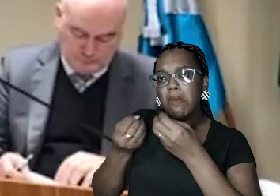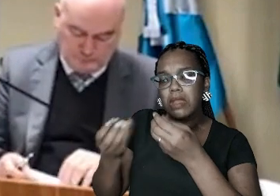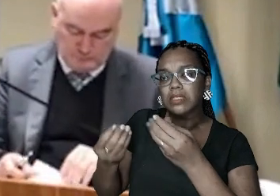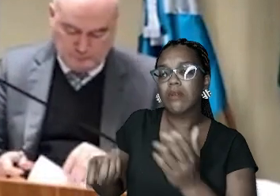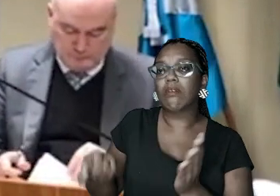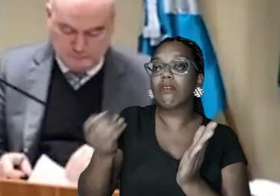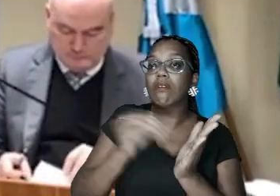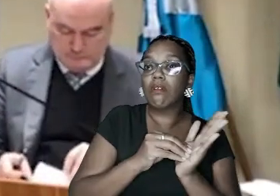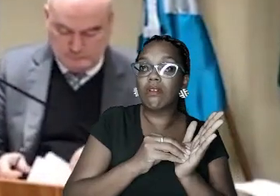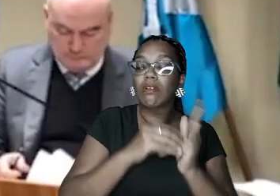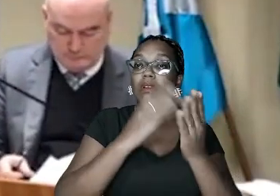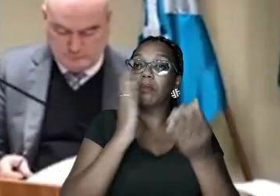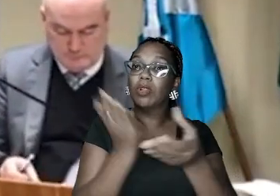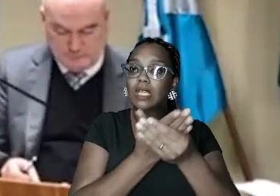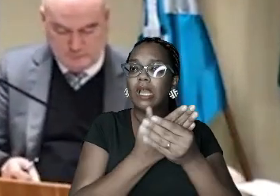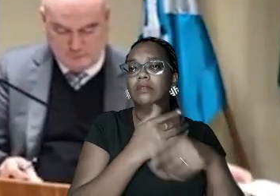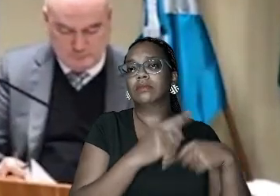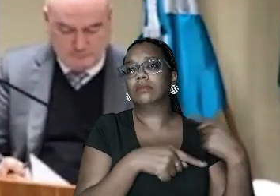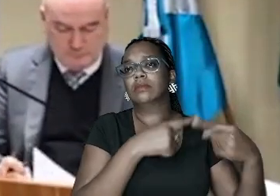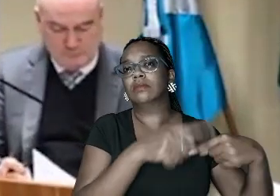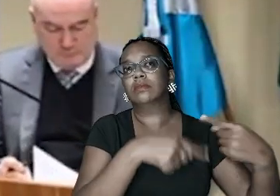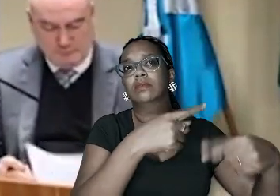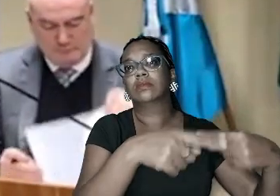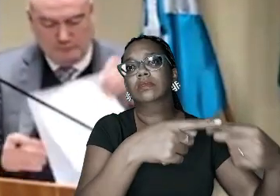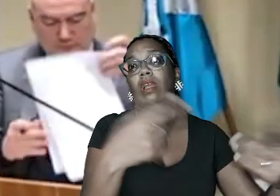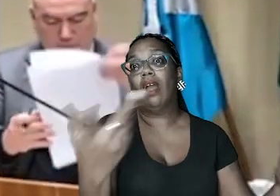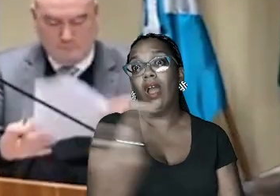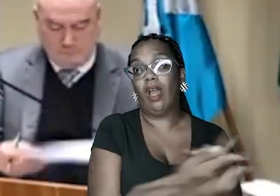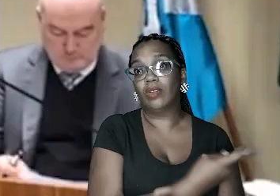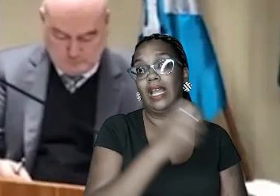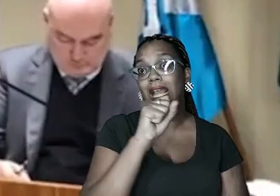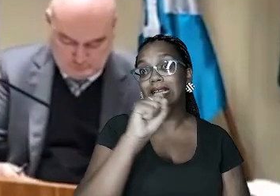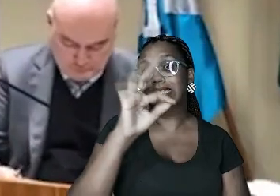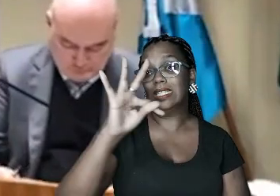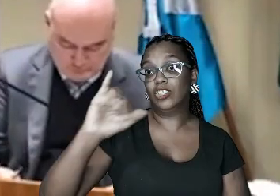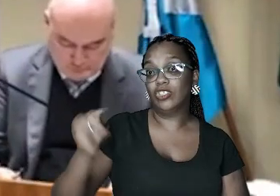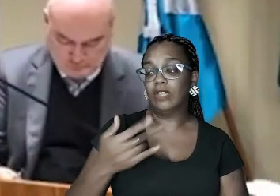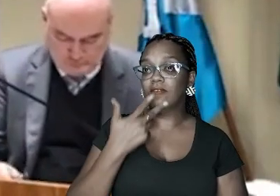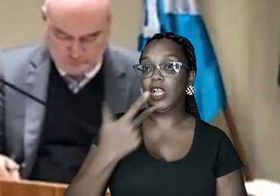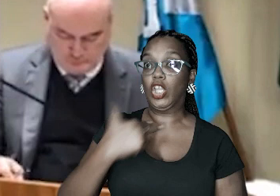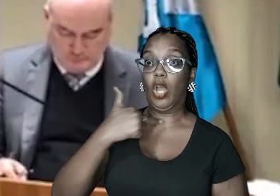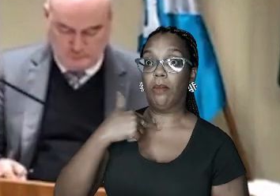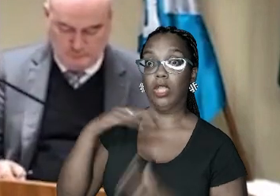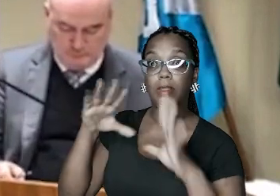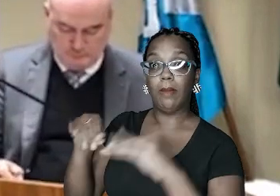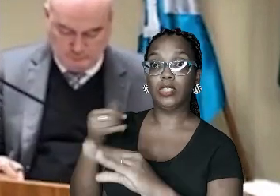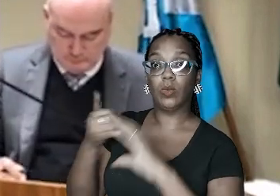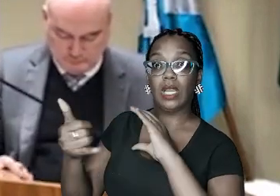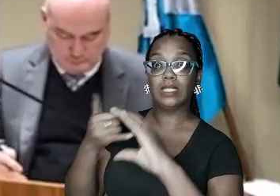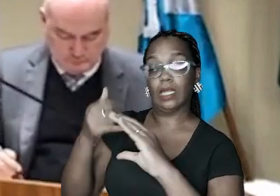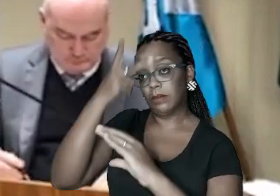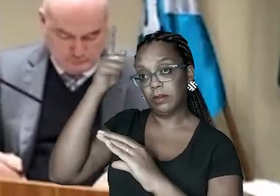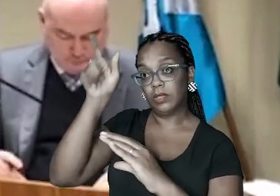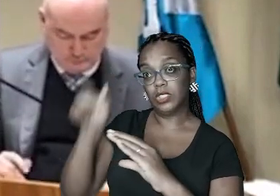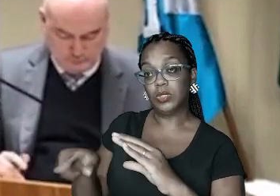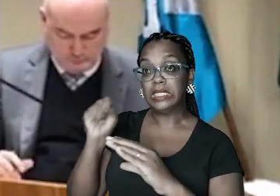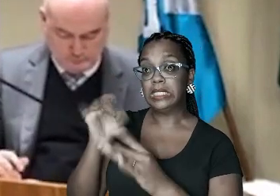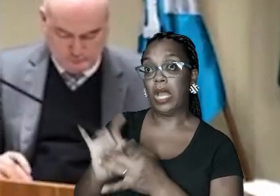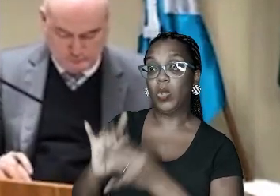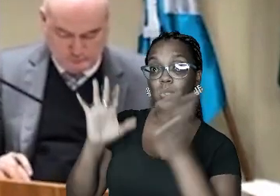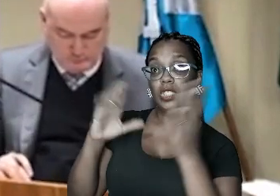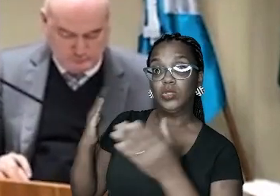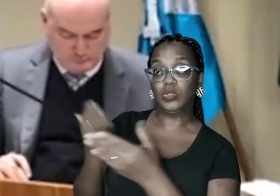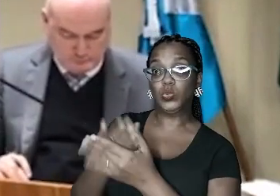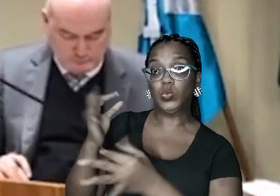esse processo vai rolando rolando rolando rolando rolando até que chegou STJ e fala Olha não pode mexer no WhatsApp da pessoa se não tiver autorização judicial